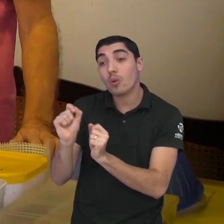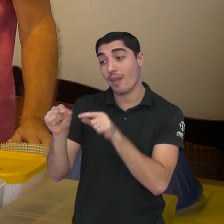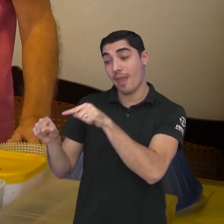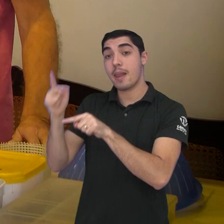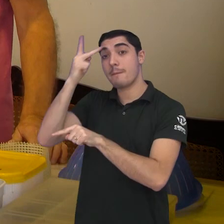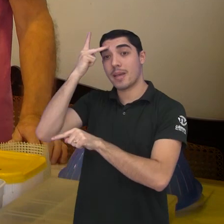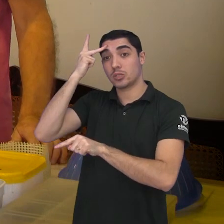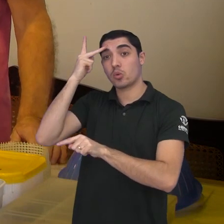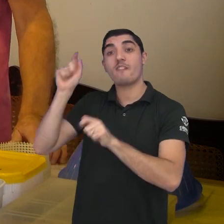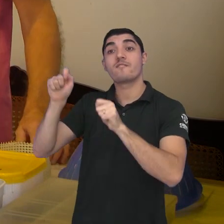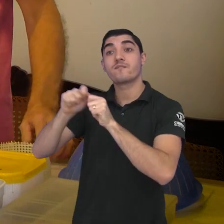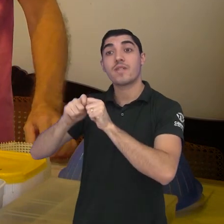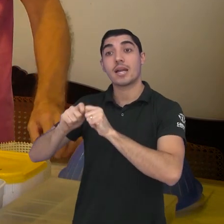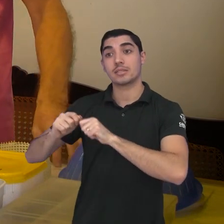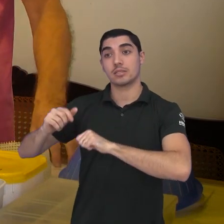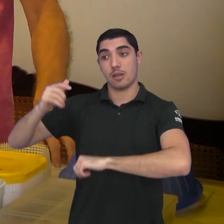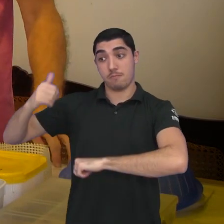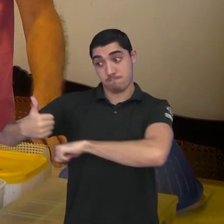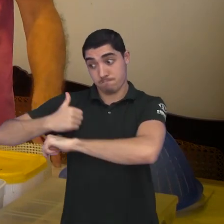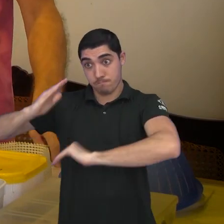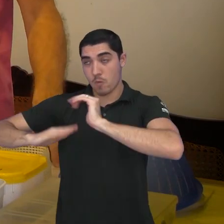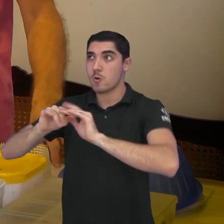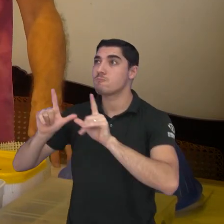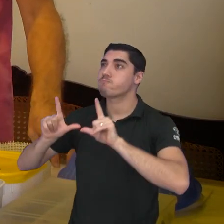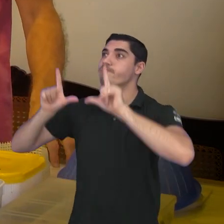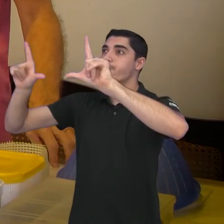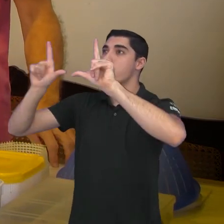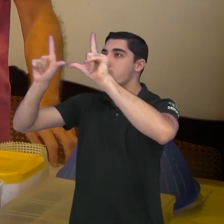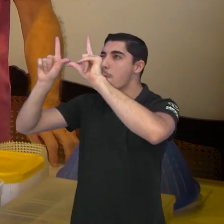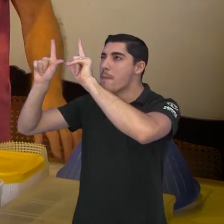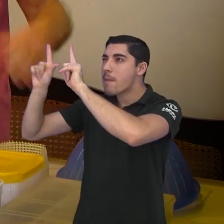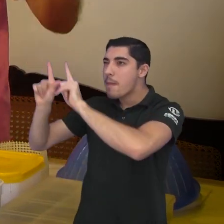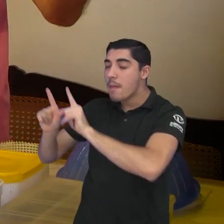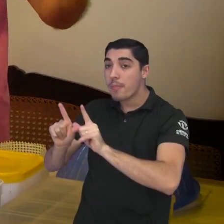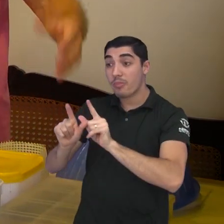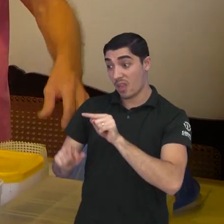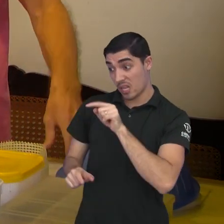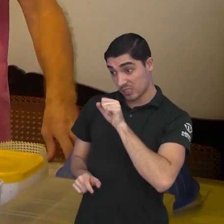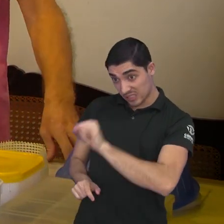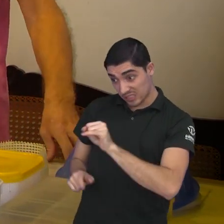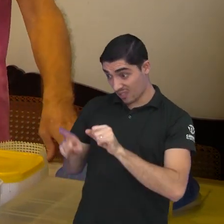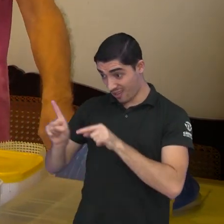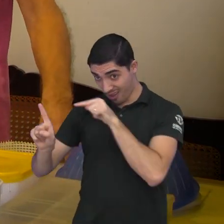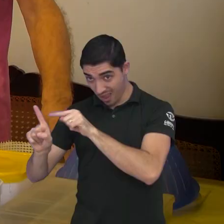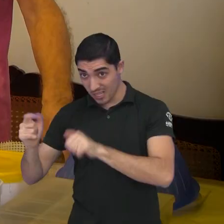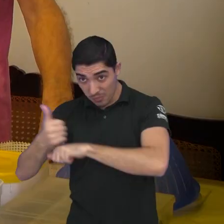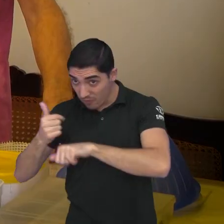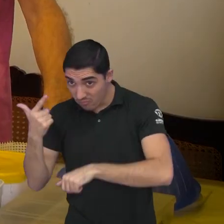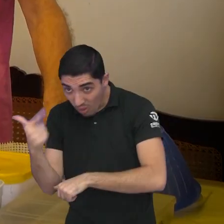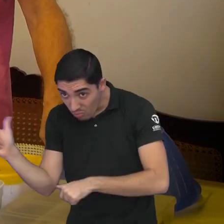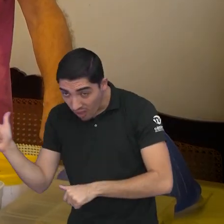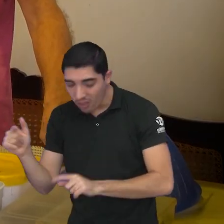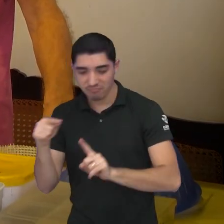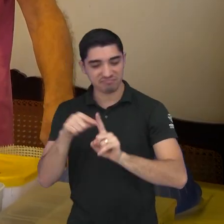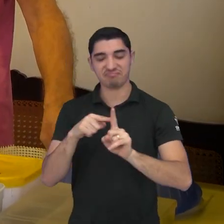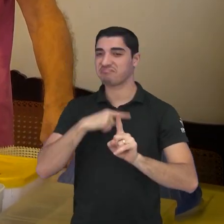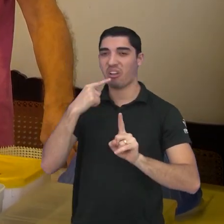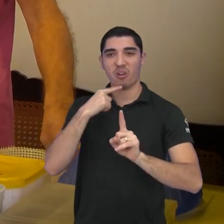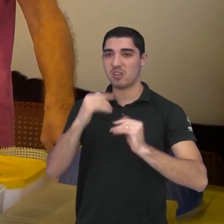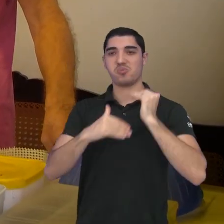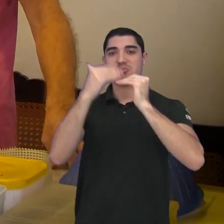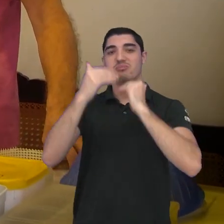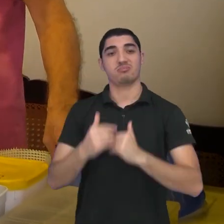Sem esse profissional, a gente não consegue fazer nada quando é mosaico de arte mural. Não adianta nada você fazer uma